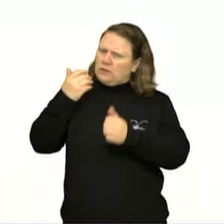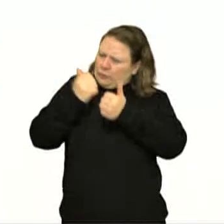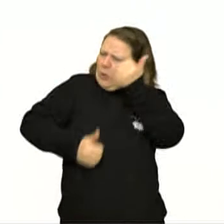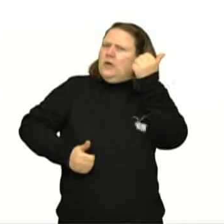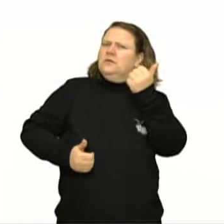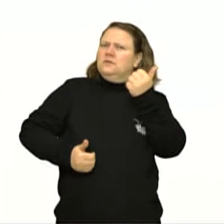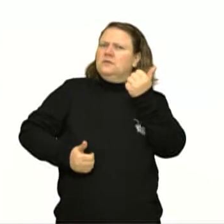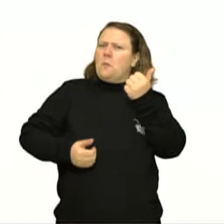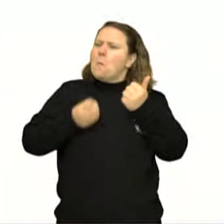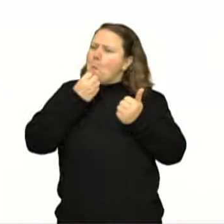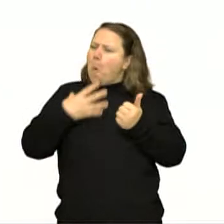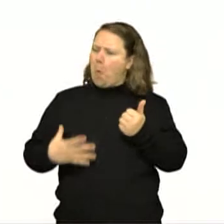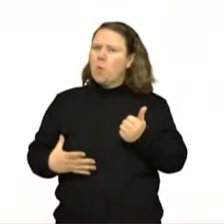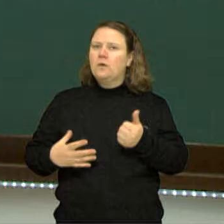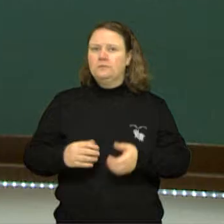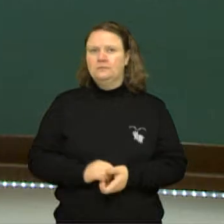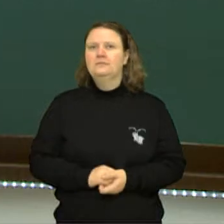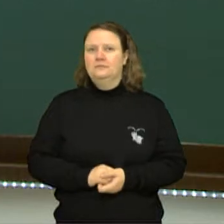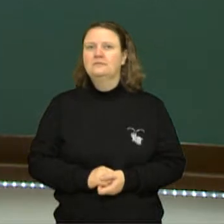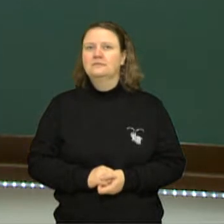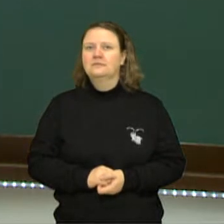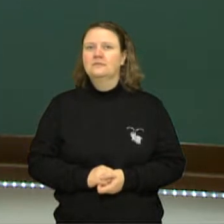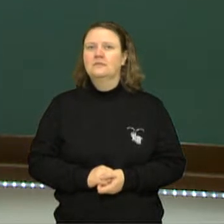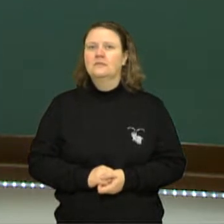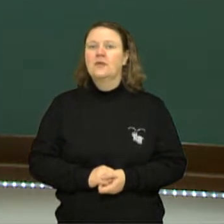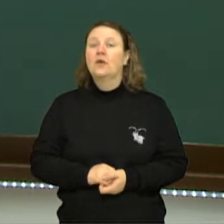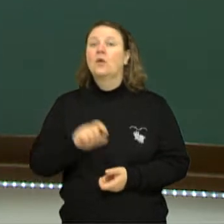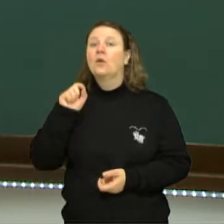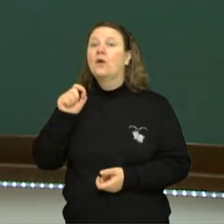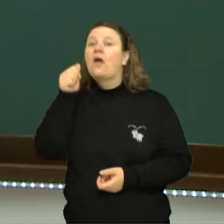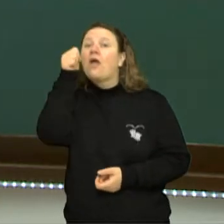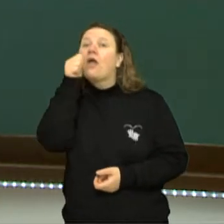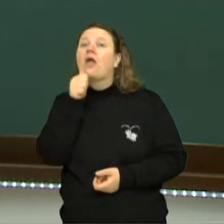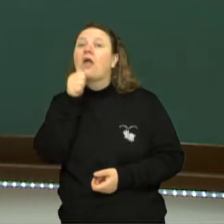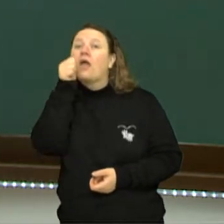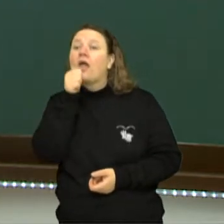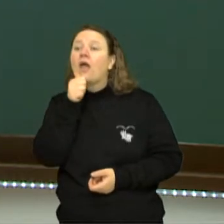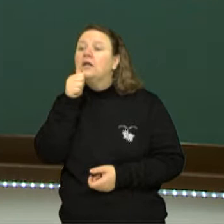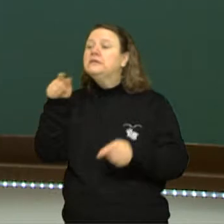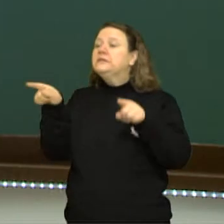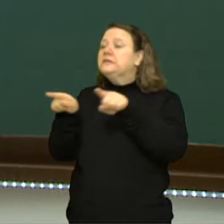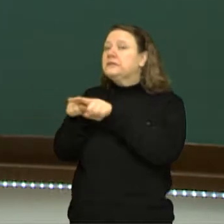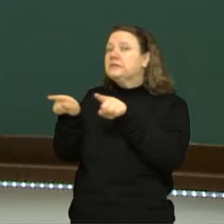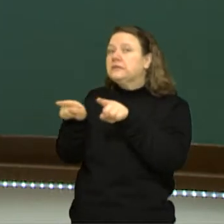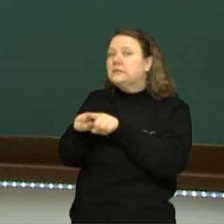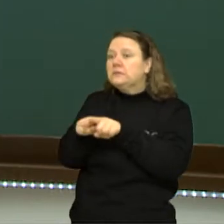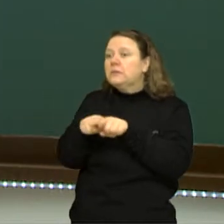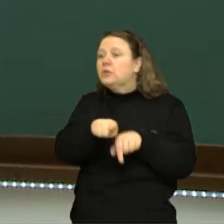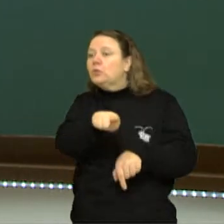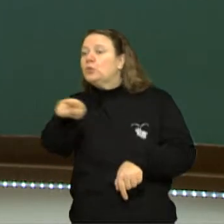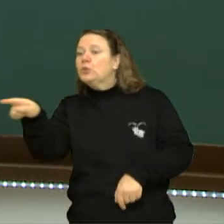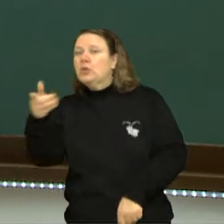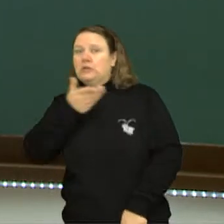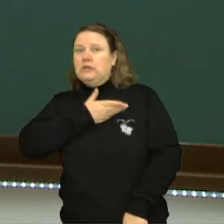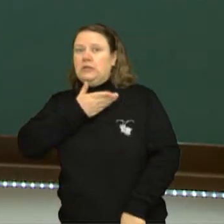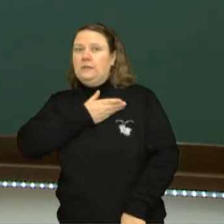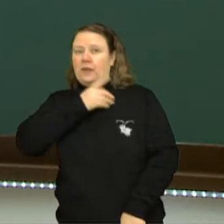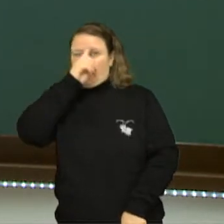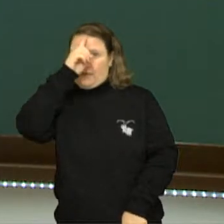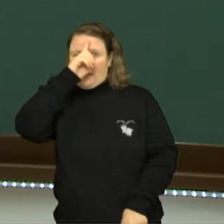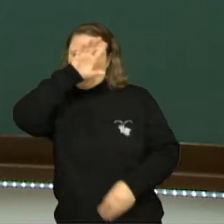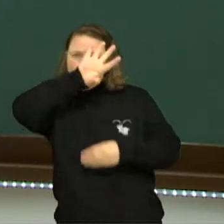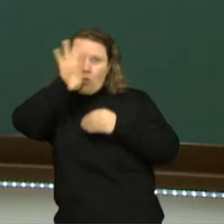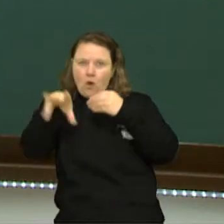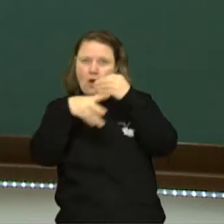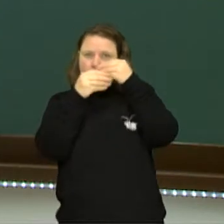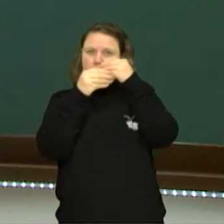que a palavra and aqui, né? She and her friends, ela e suas amigas, dá a ideia de adição. Você está adicionando